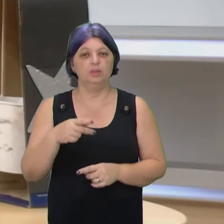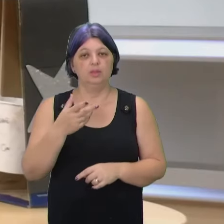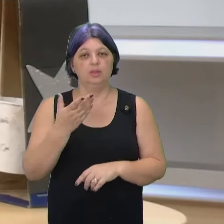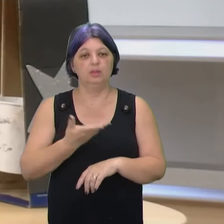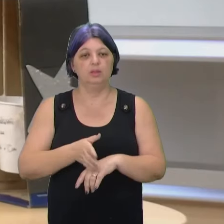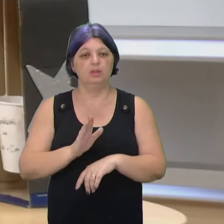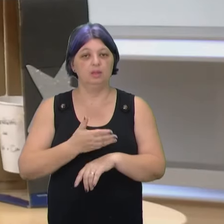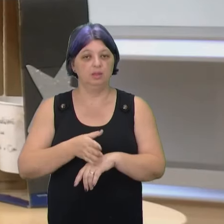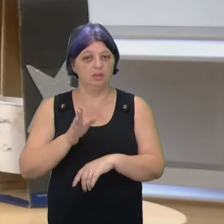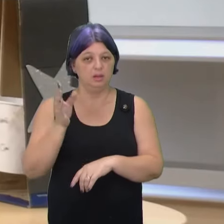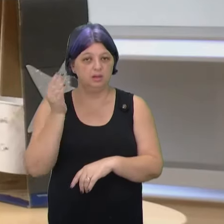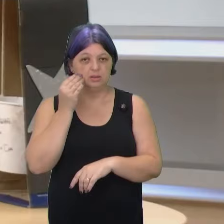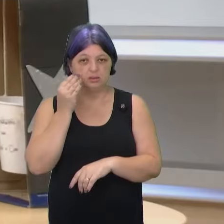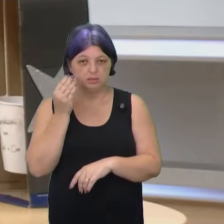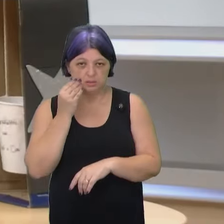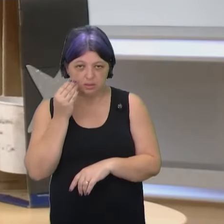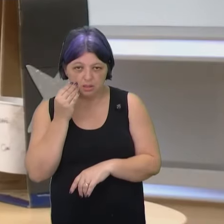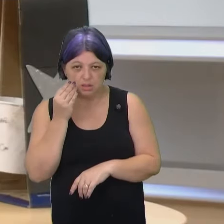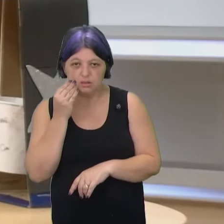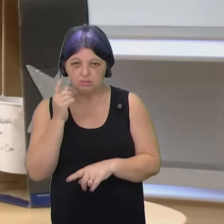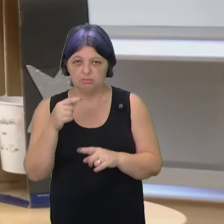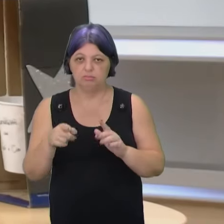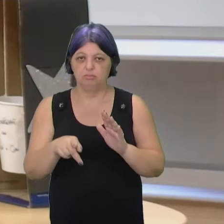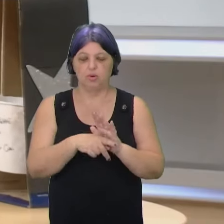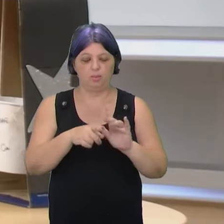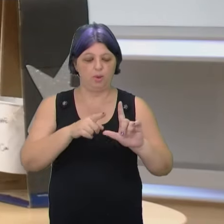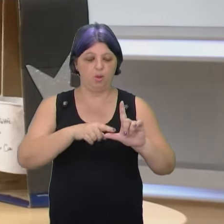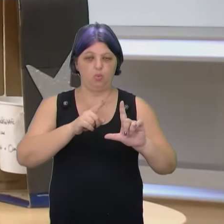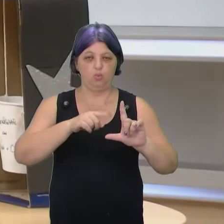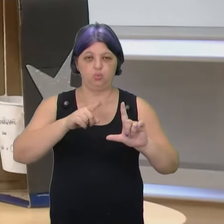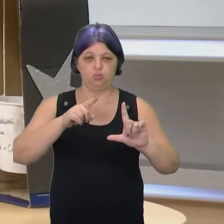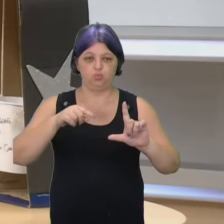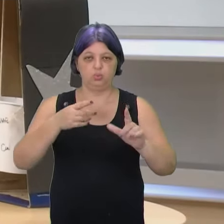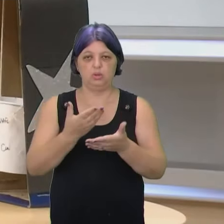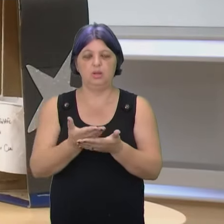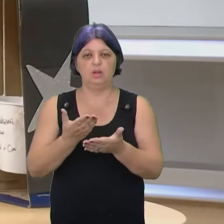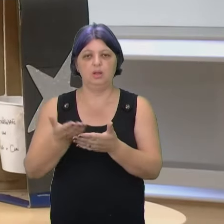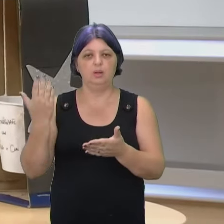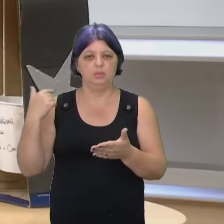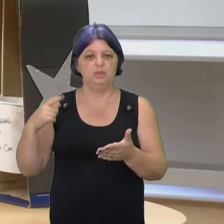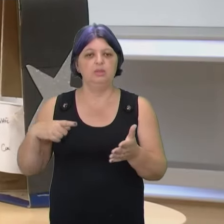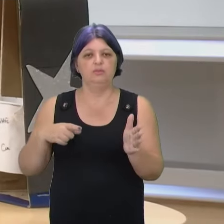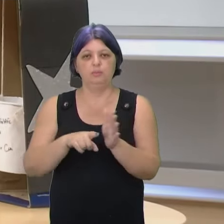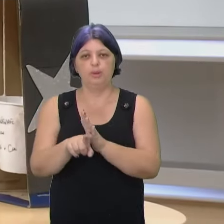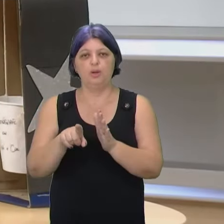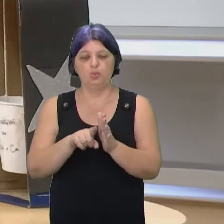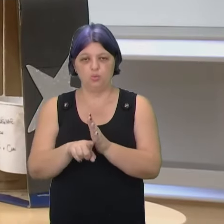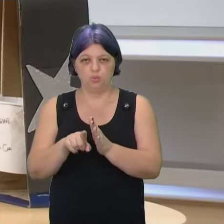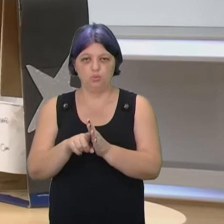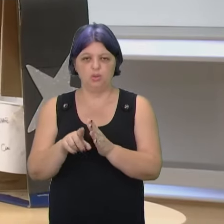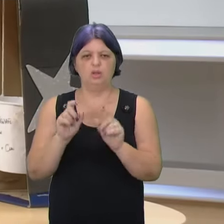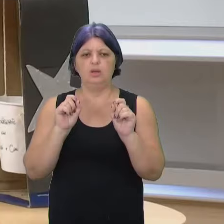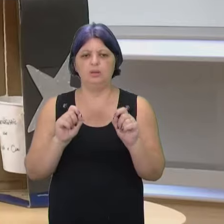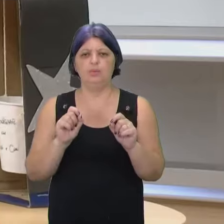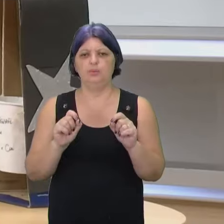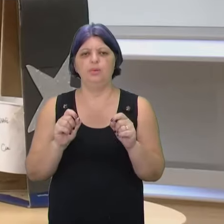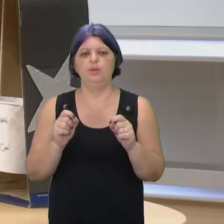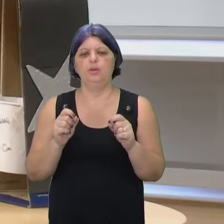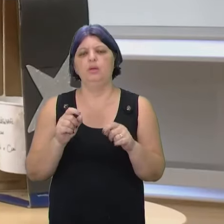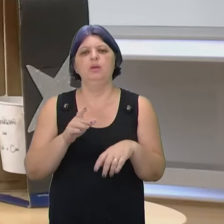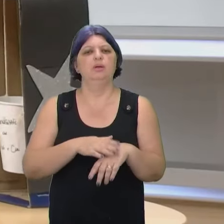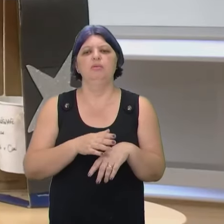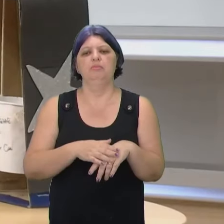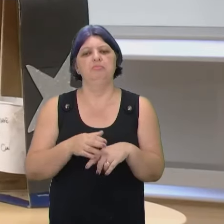simulou aí um sismógrafo, né? E deixei para vocês na aula passada algumas perguntas, que era qual é a funcionalidade, para